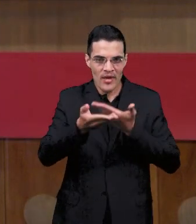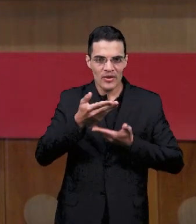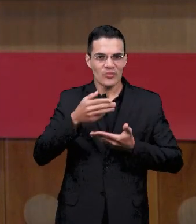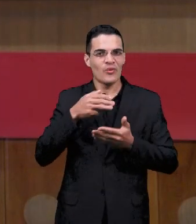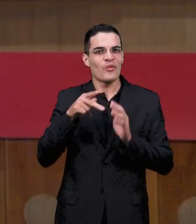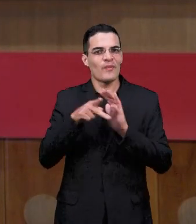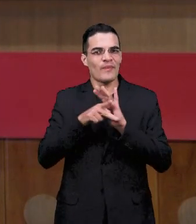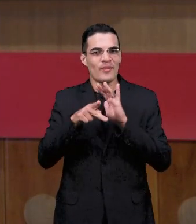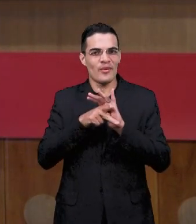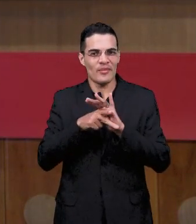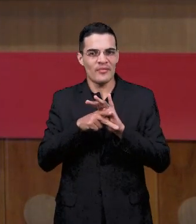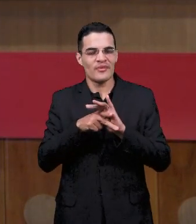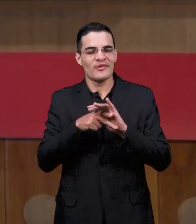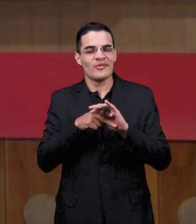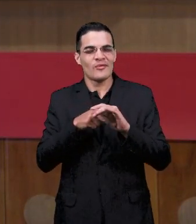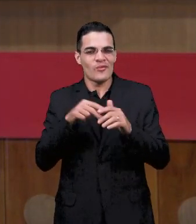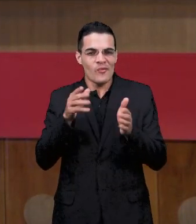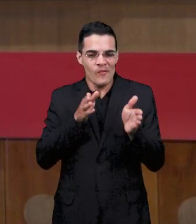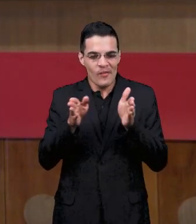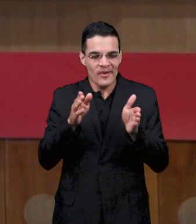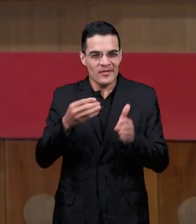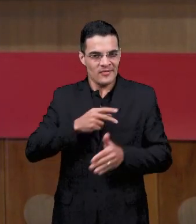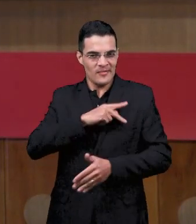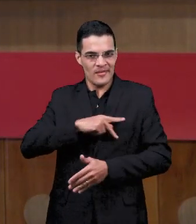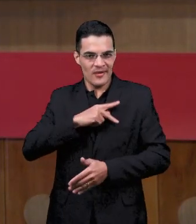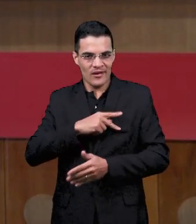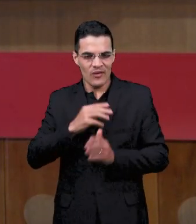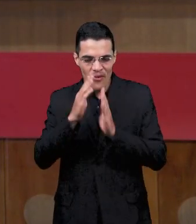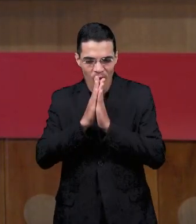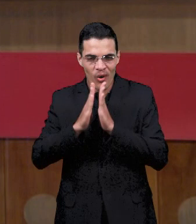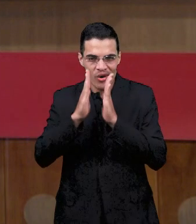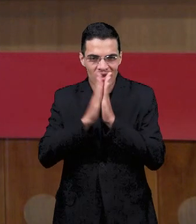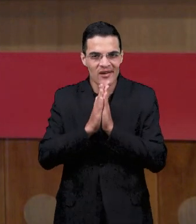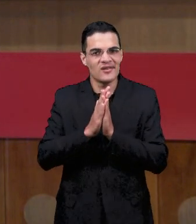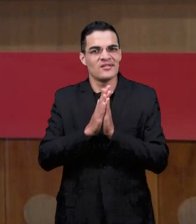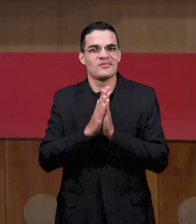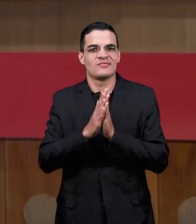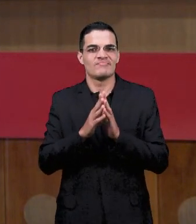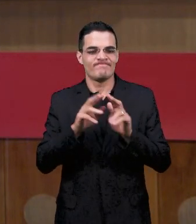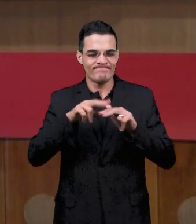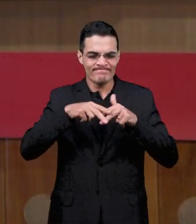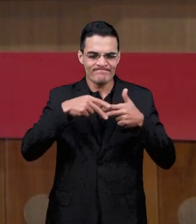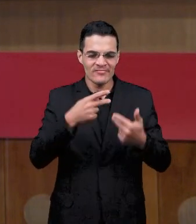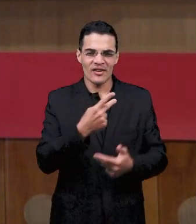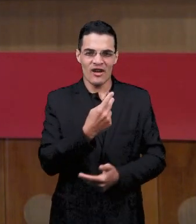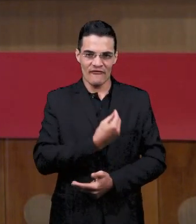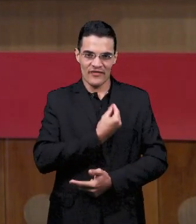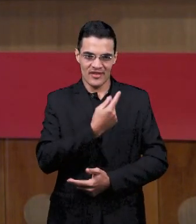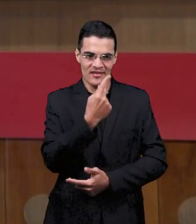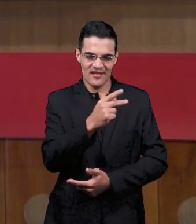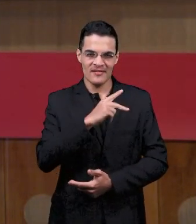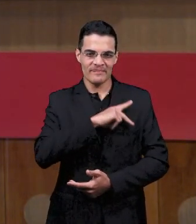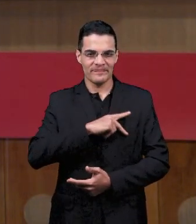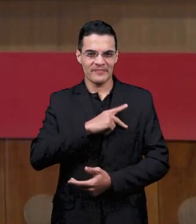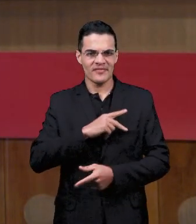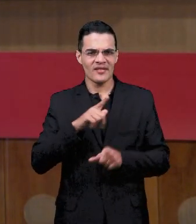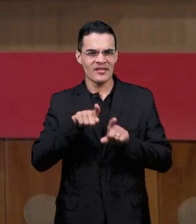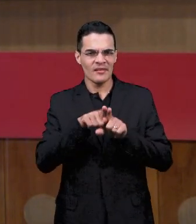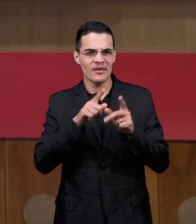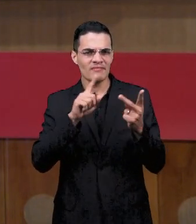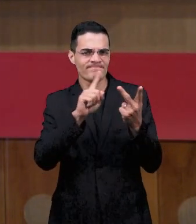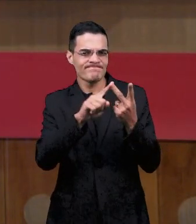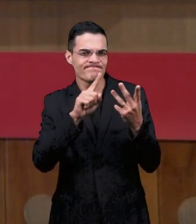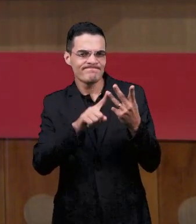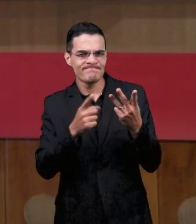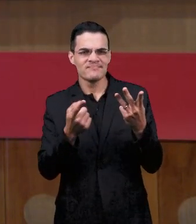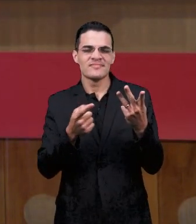cabeça por mim. Ele fala de Trifena e Trifosa, que trabalharam no Senhor. Maria,